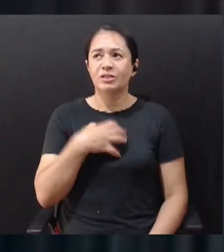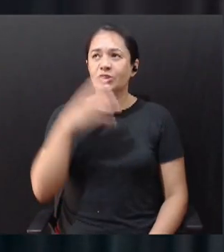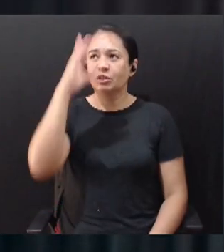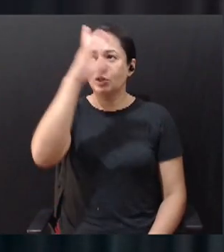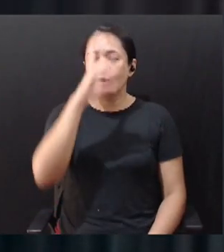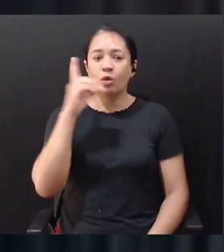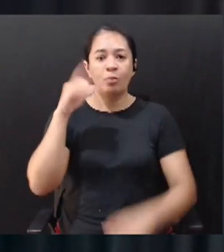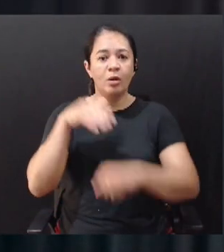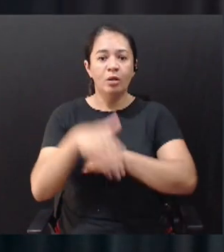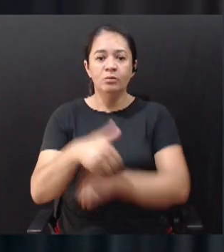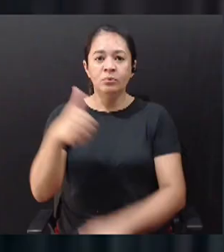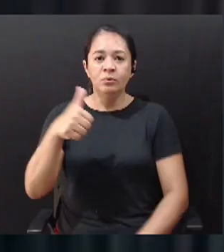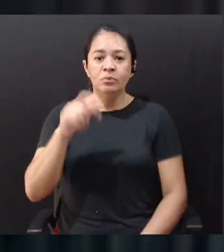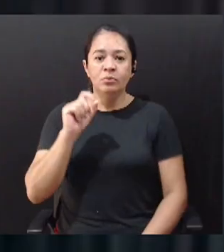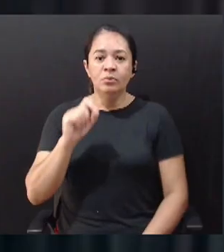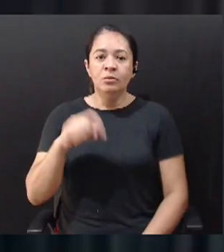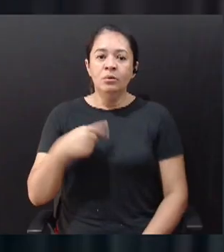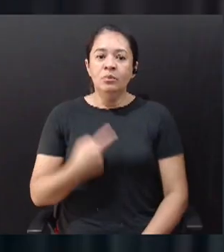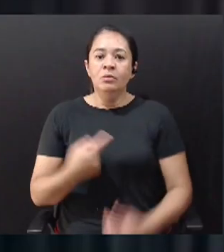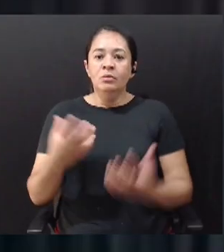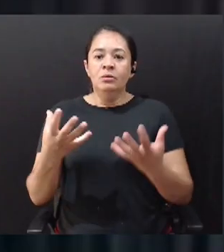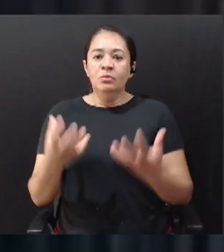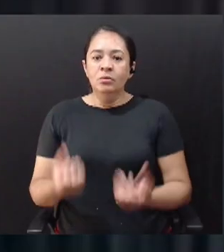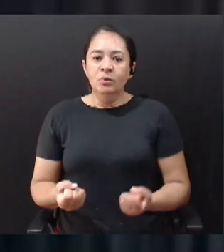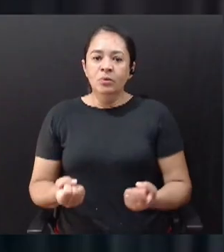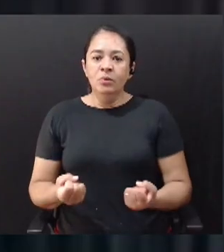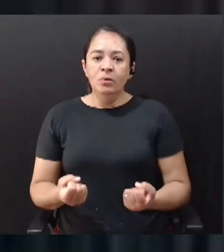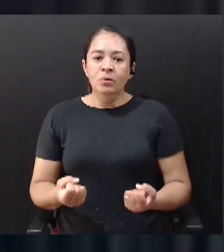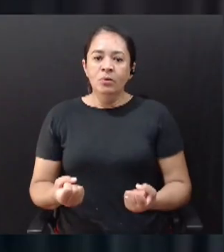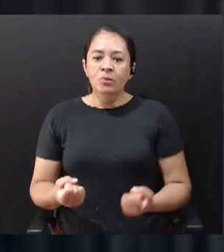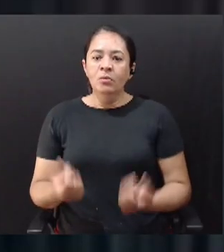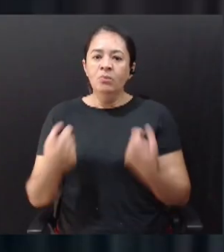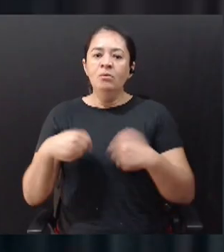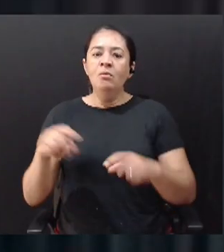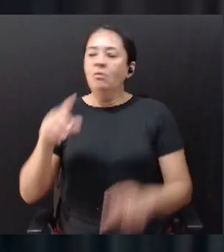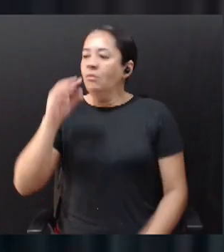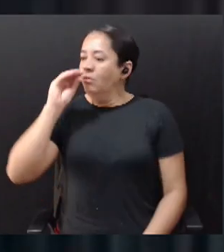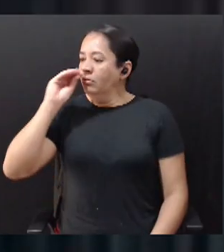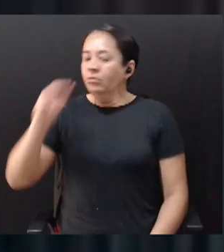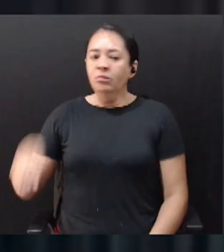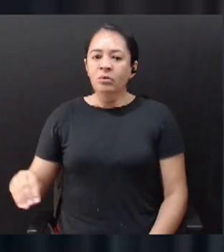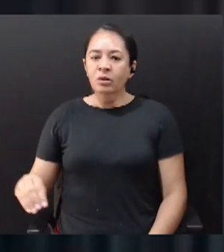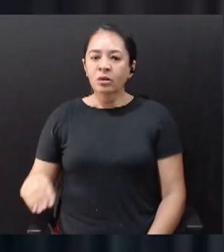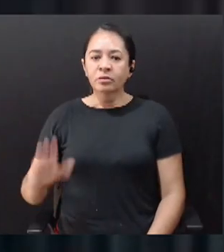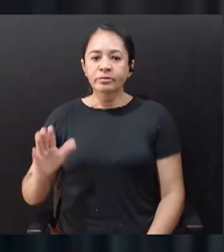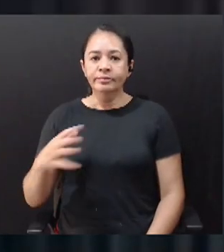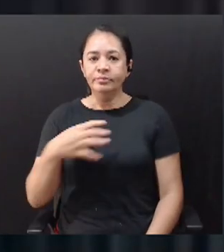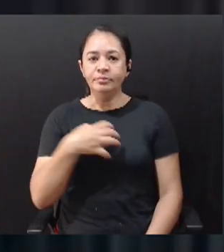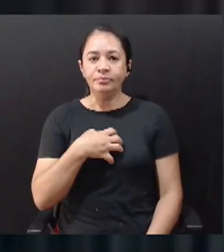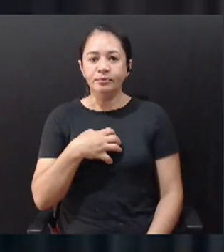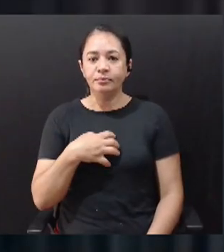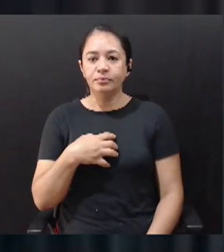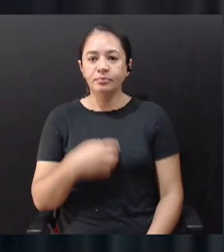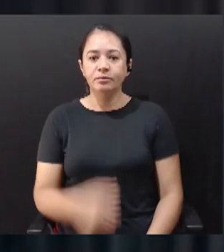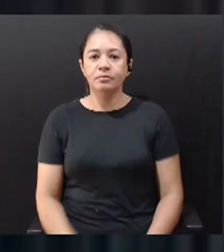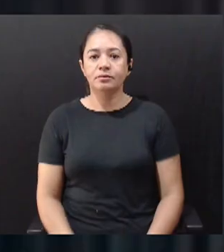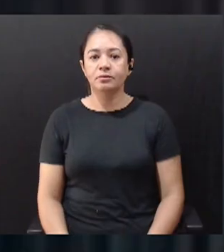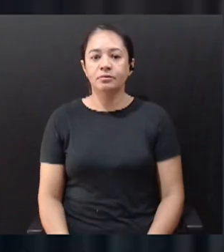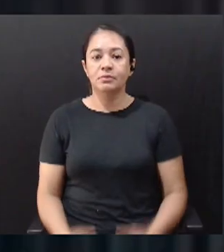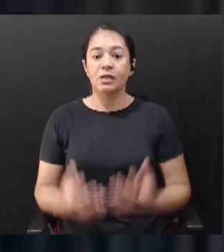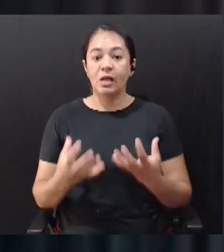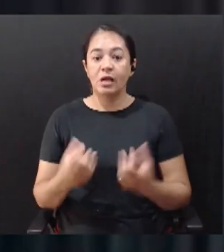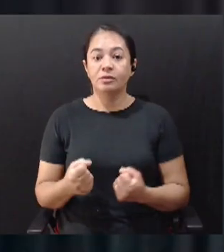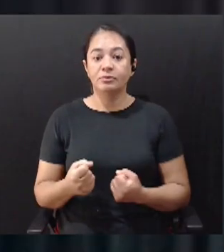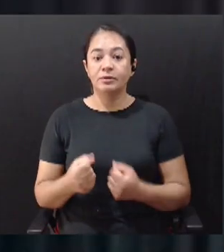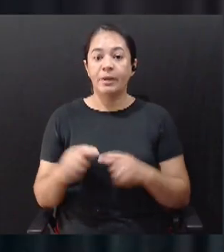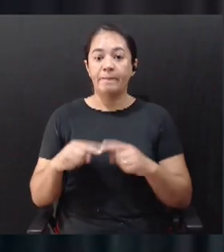gente acolher esse sentimento, né, não negar aquilo que está sentindo. Então, acolher e a partir do momento que eu